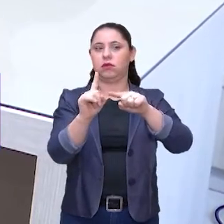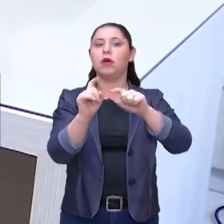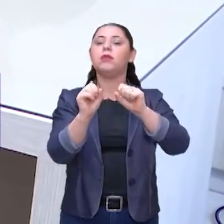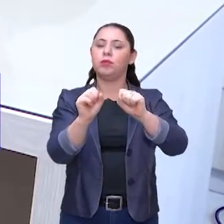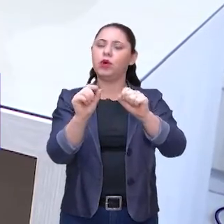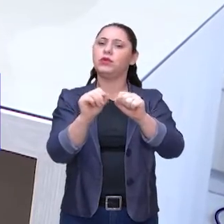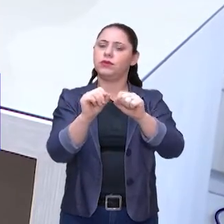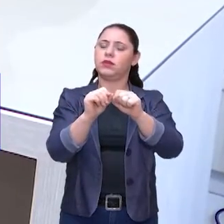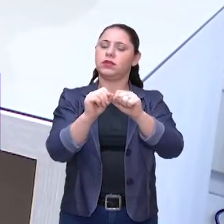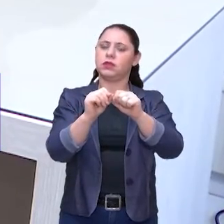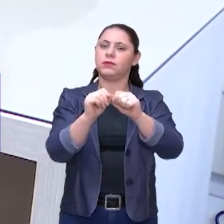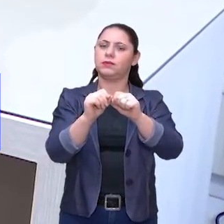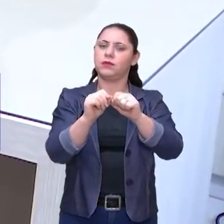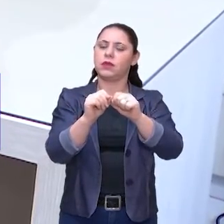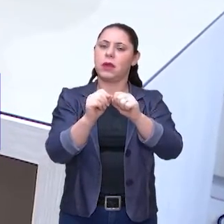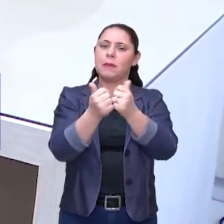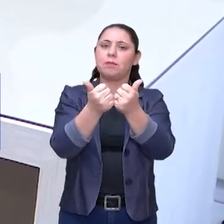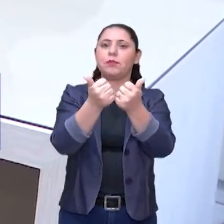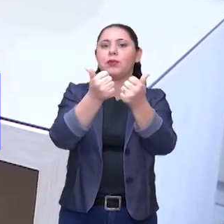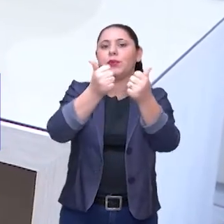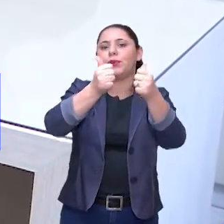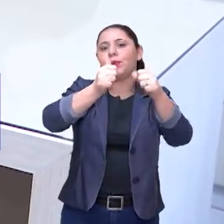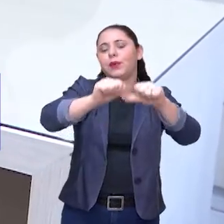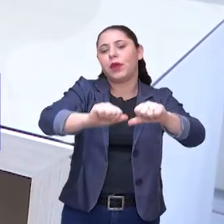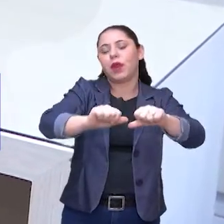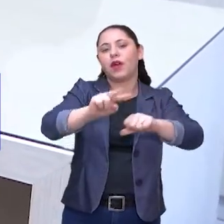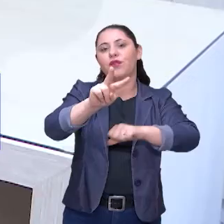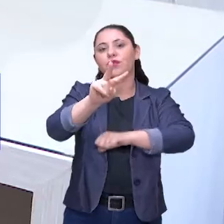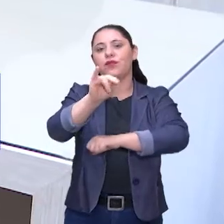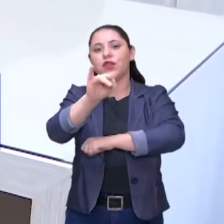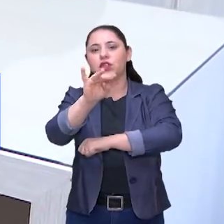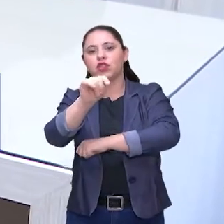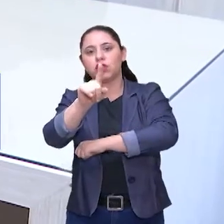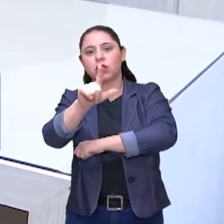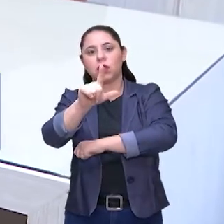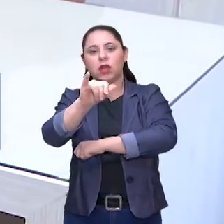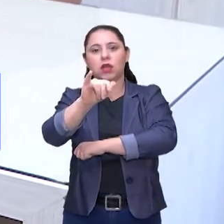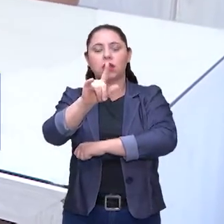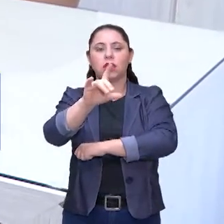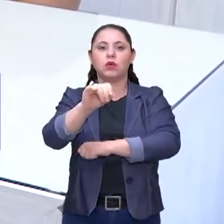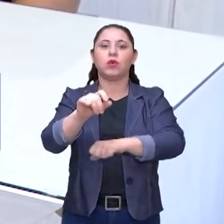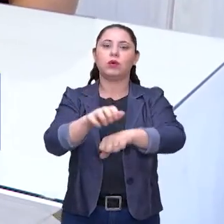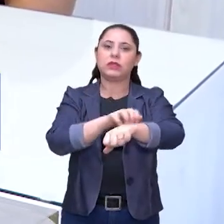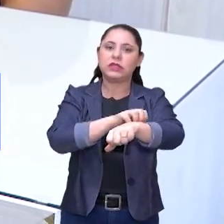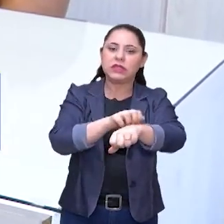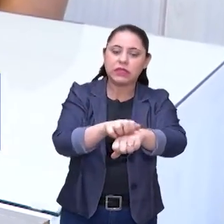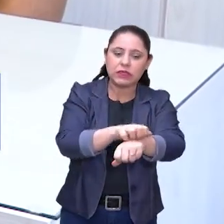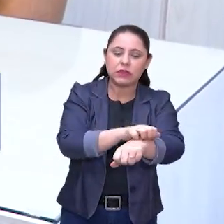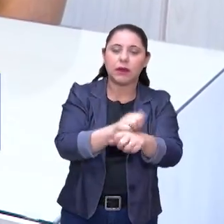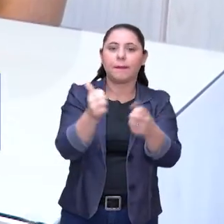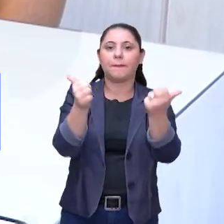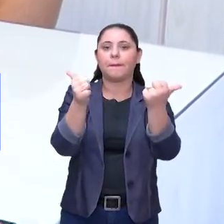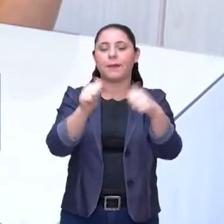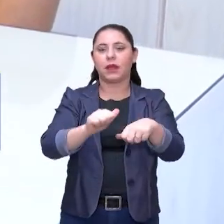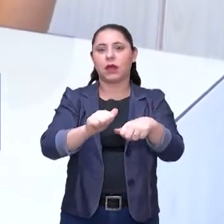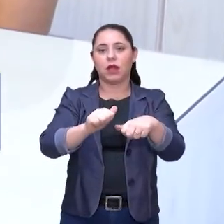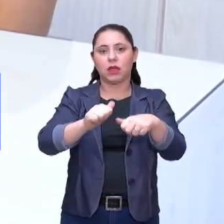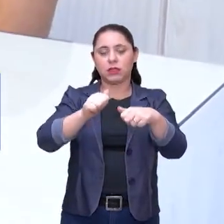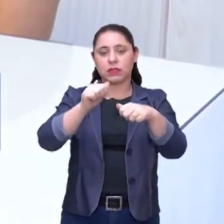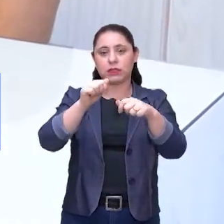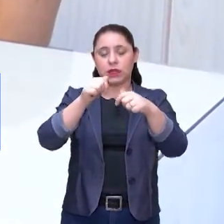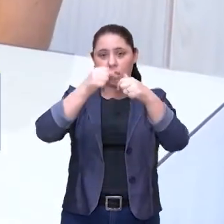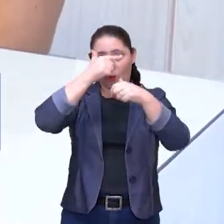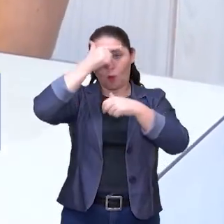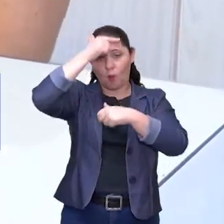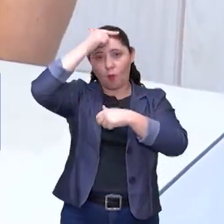é a causa, né? Ele pode desencadear, pode piorar, por exemplo, o vitiligo, pode piorar a psoríase,